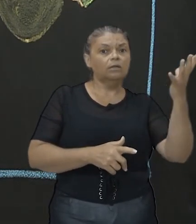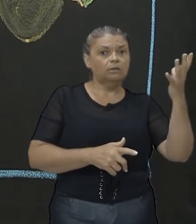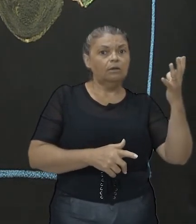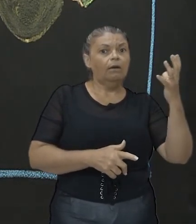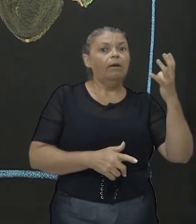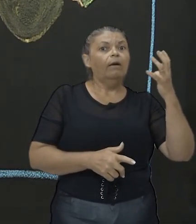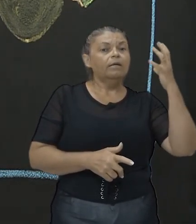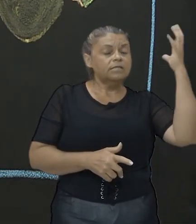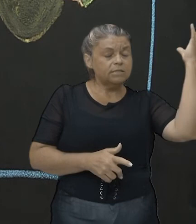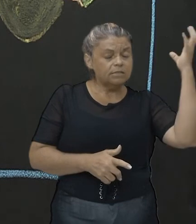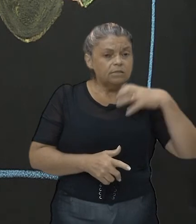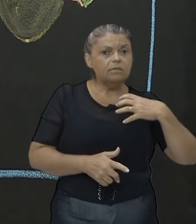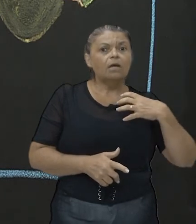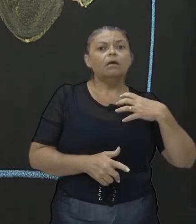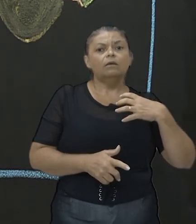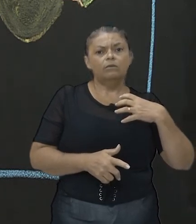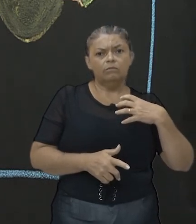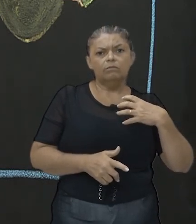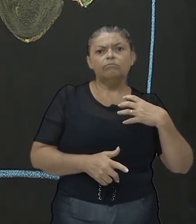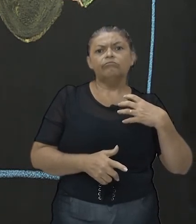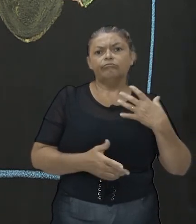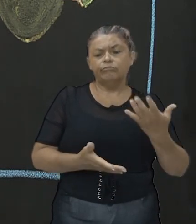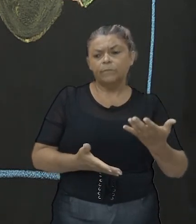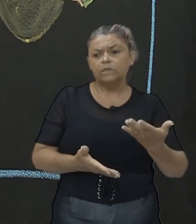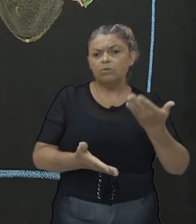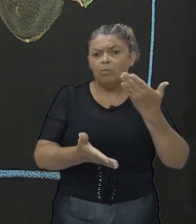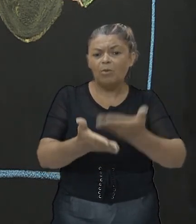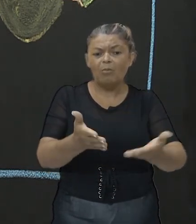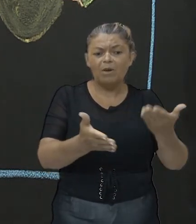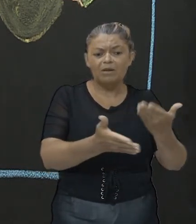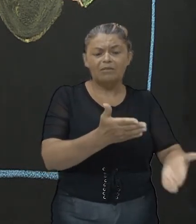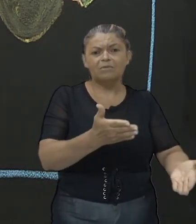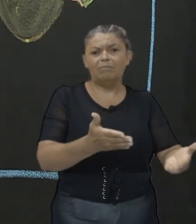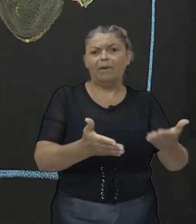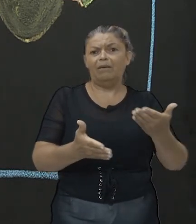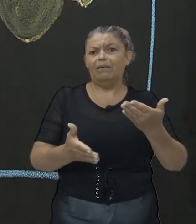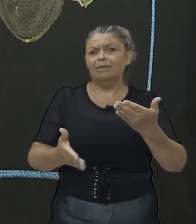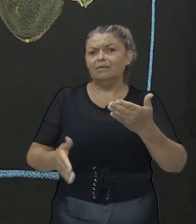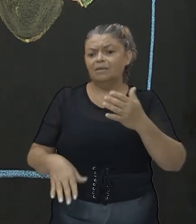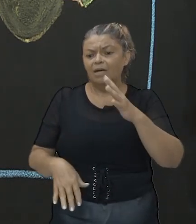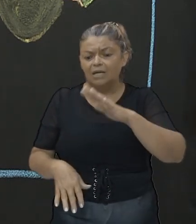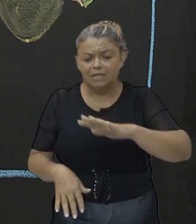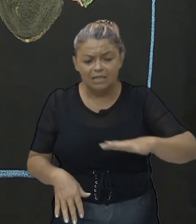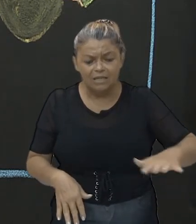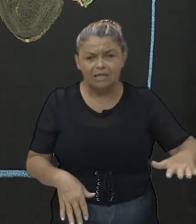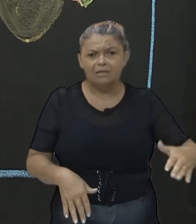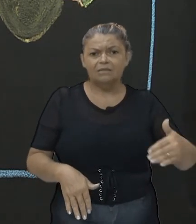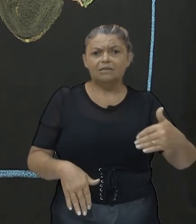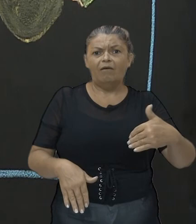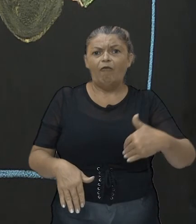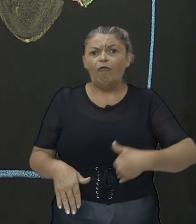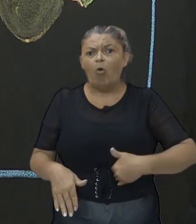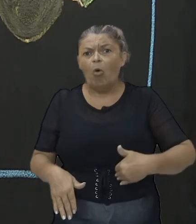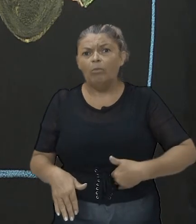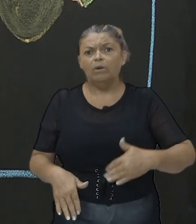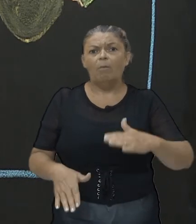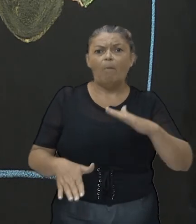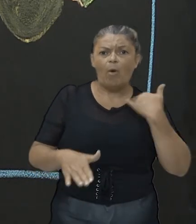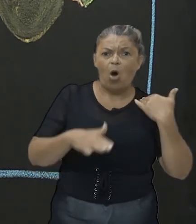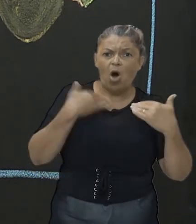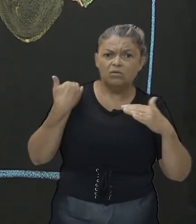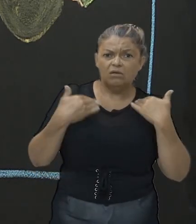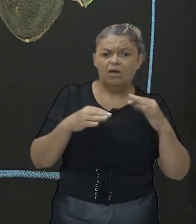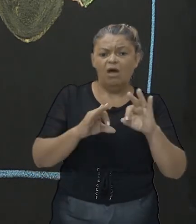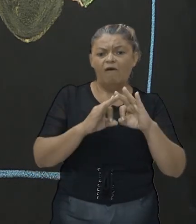de saúde a ponto de gerar uma alta mortalidade infantil, situações de pobreza extrema e de falta aí de condições